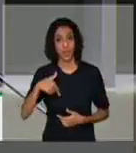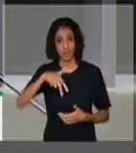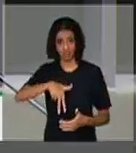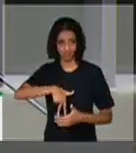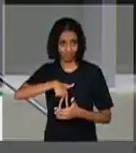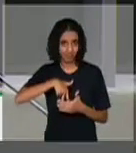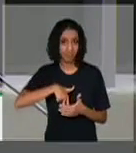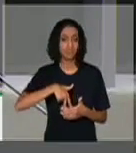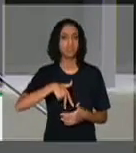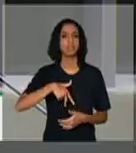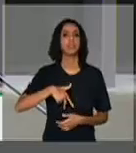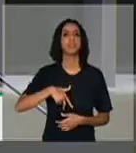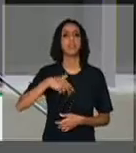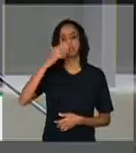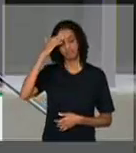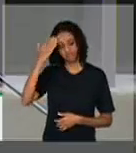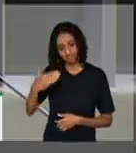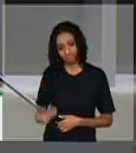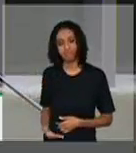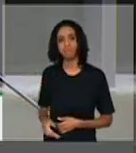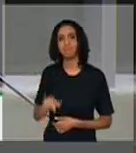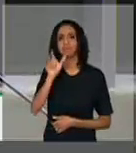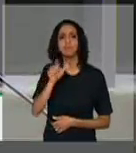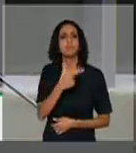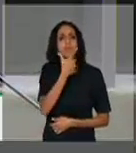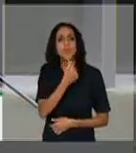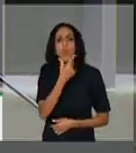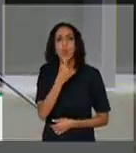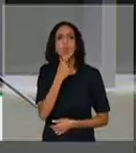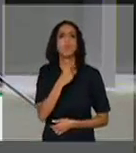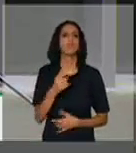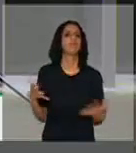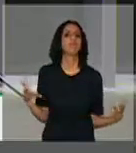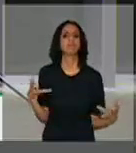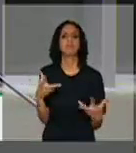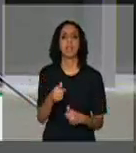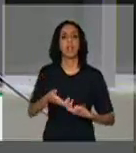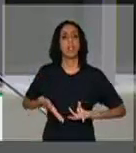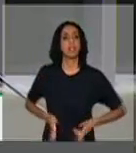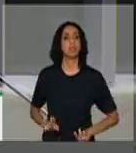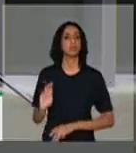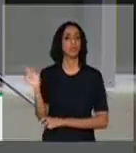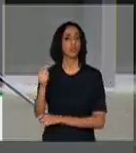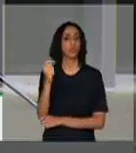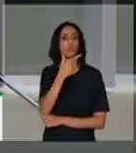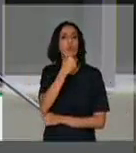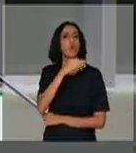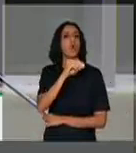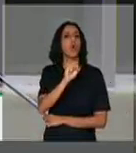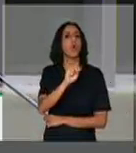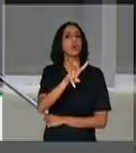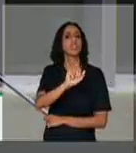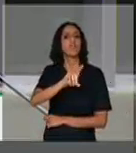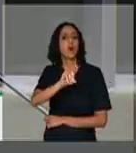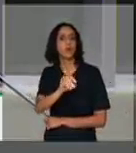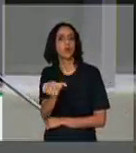tribuna a memória do grande brasileiro, gaúcho de Alegrete, o Dr. Osvaldo